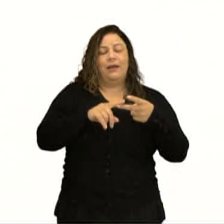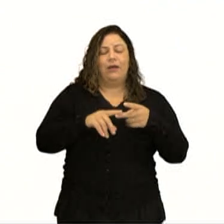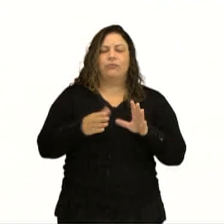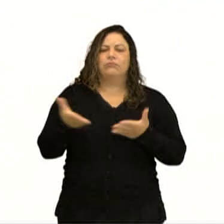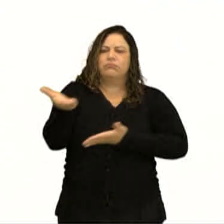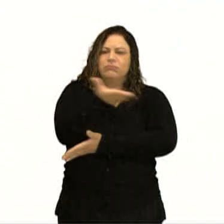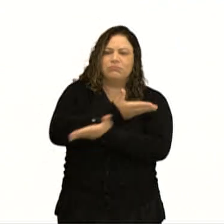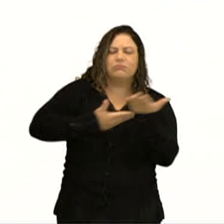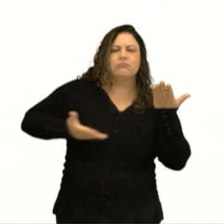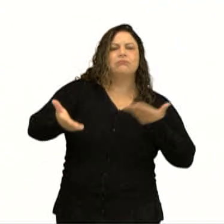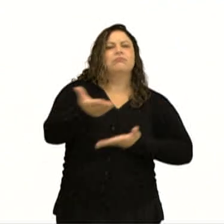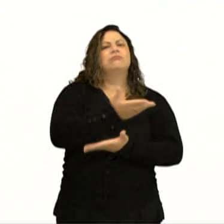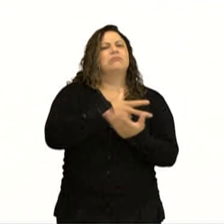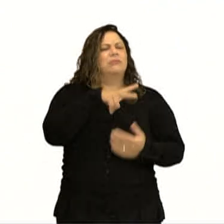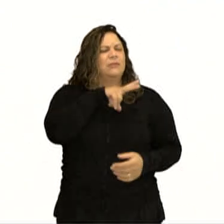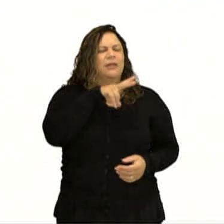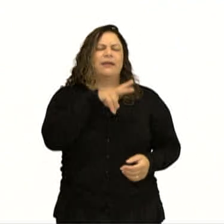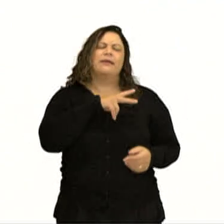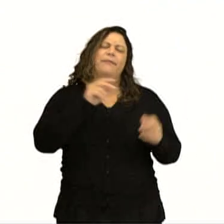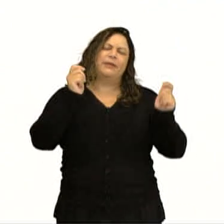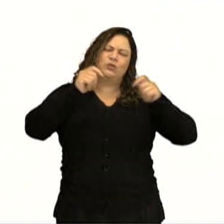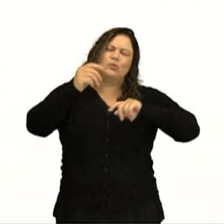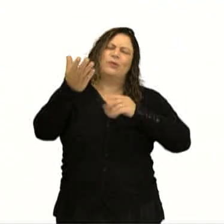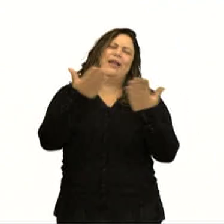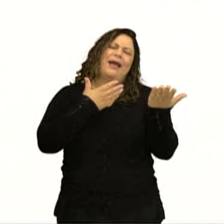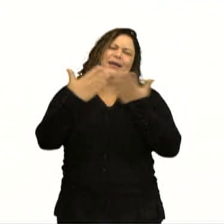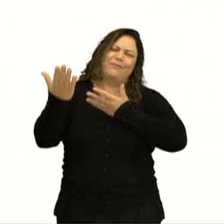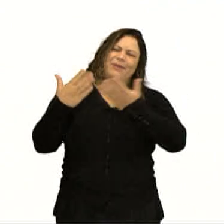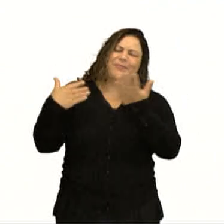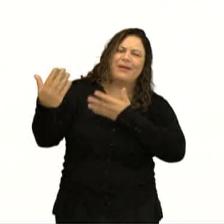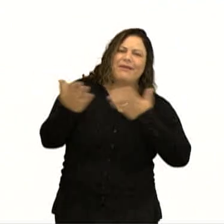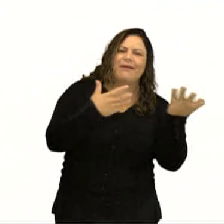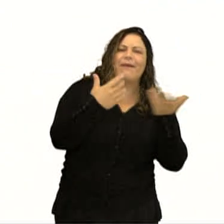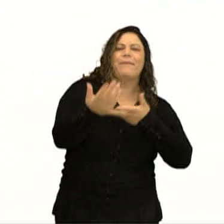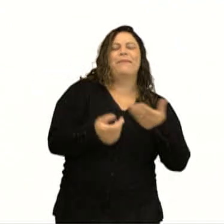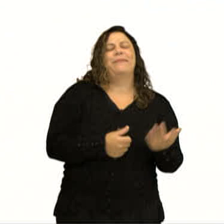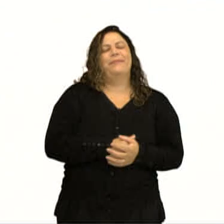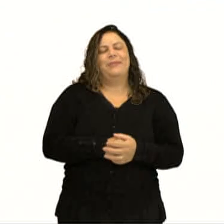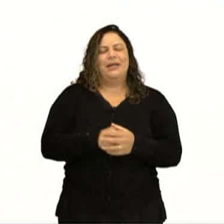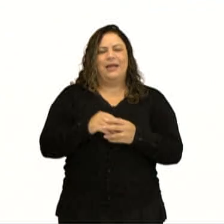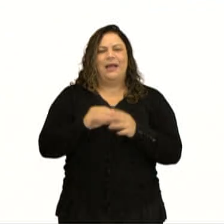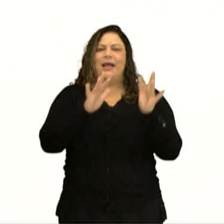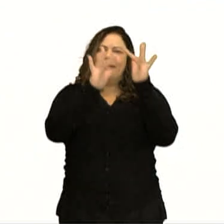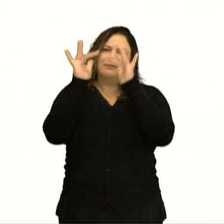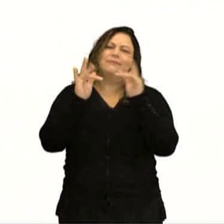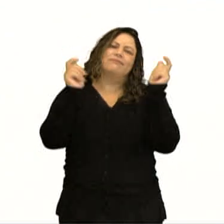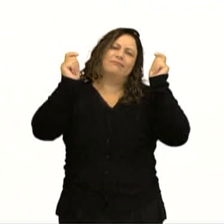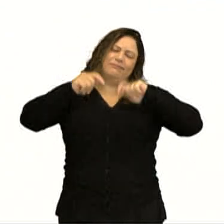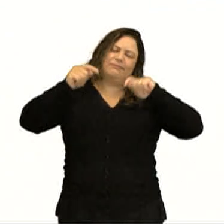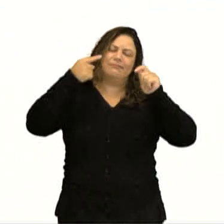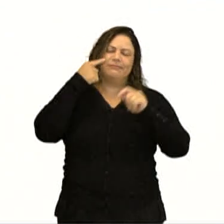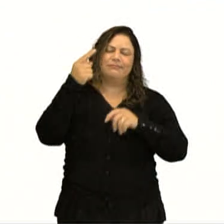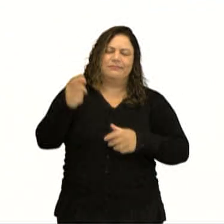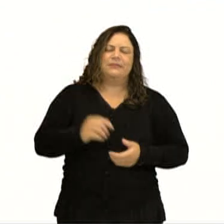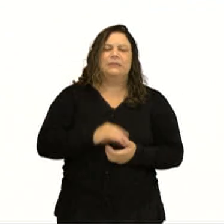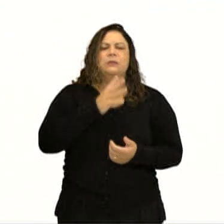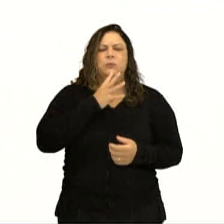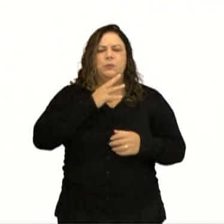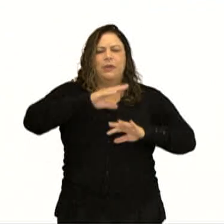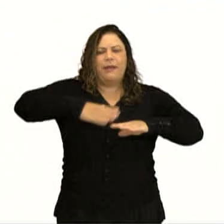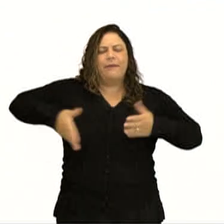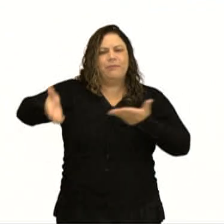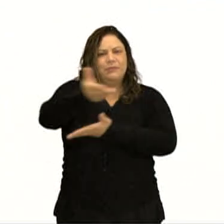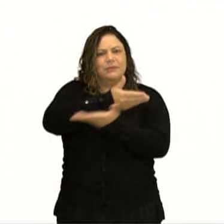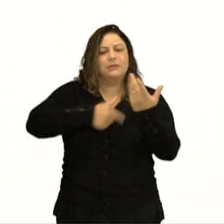entre os interlocutores da comunicação ou em situações descontraídas. A escolha da